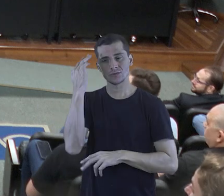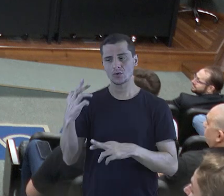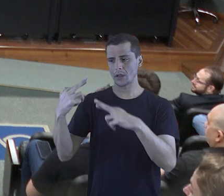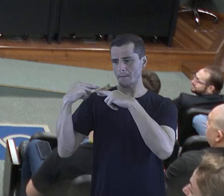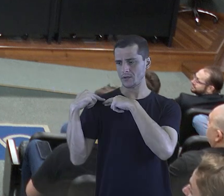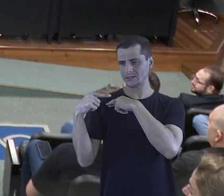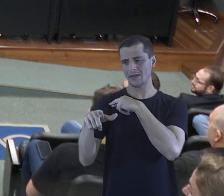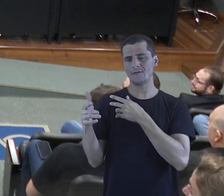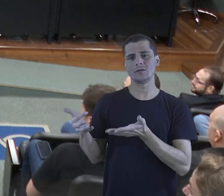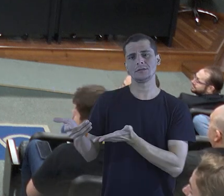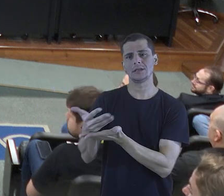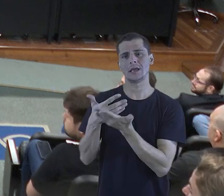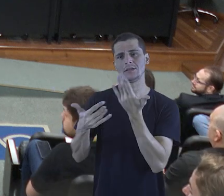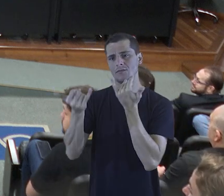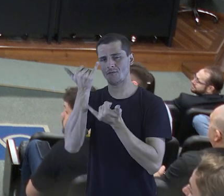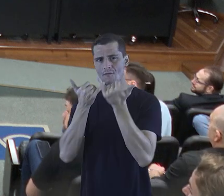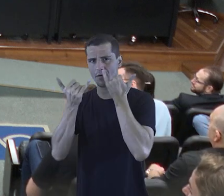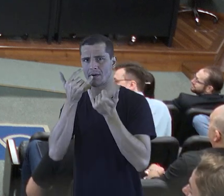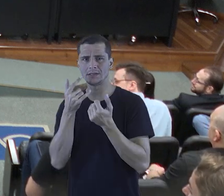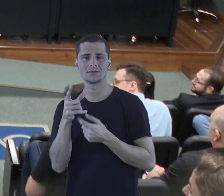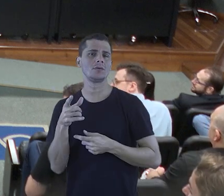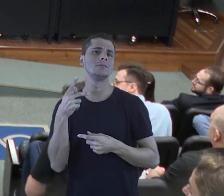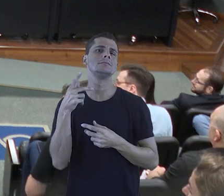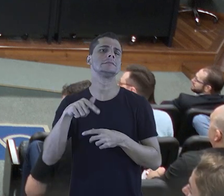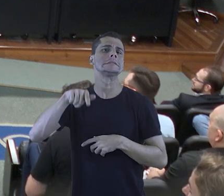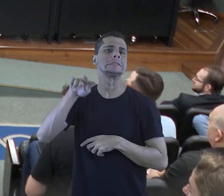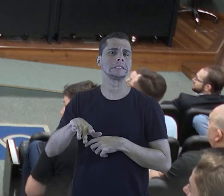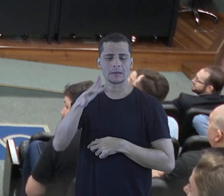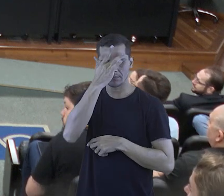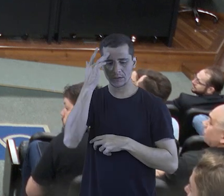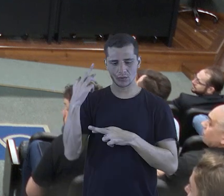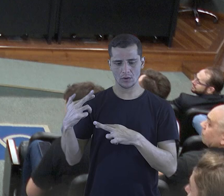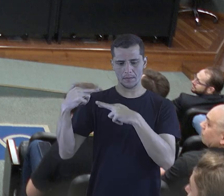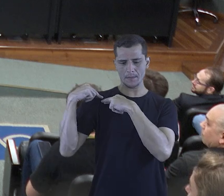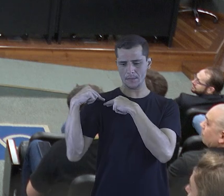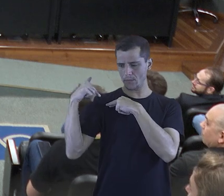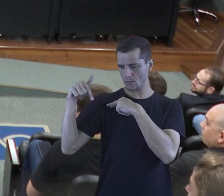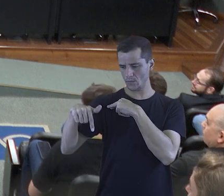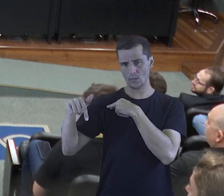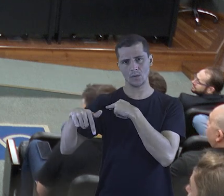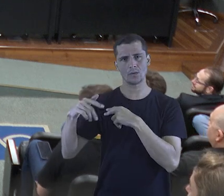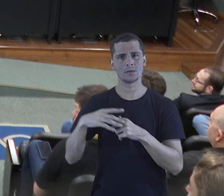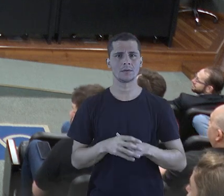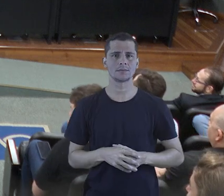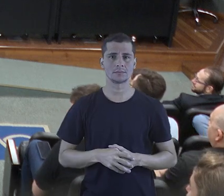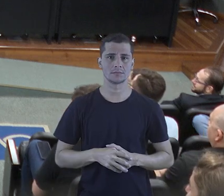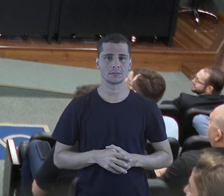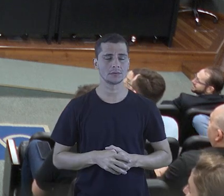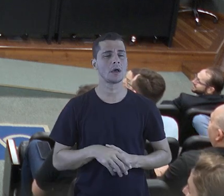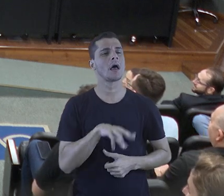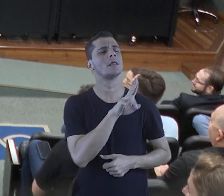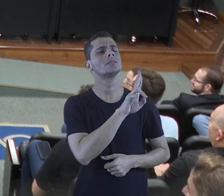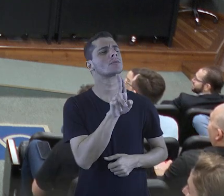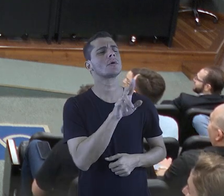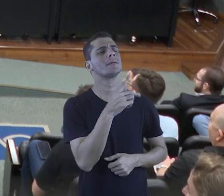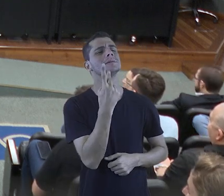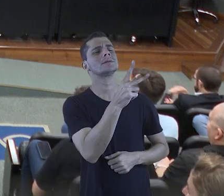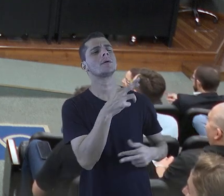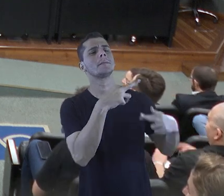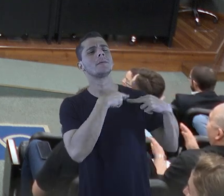Como é que é o nome? Lucélia. Lucélia, parabéns. Você quer uma salva de palmas agora, Lucélia? Não?